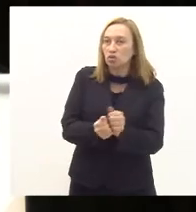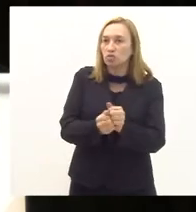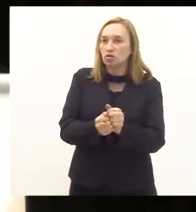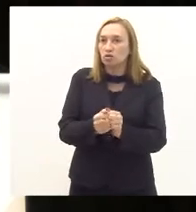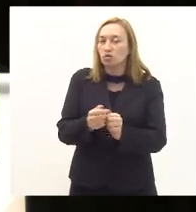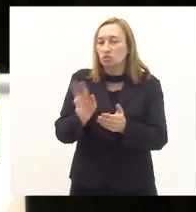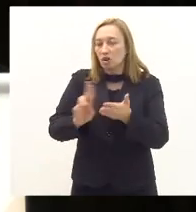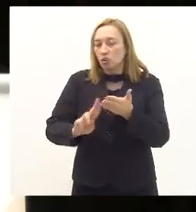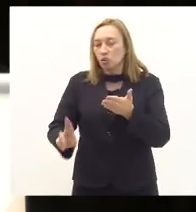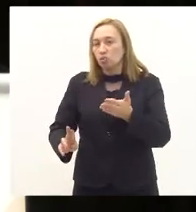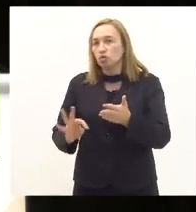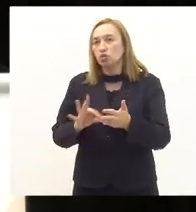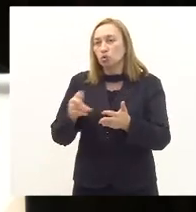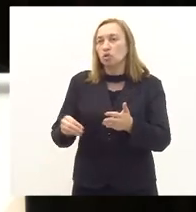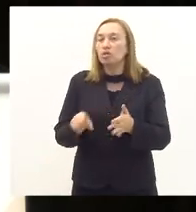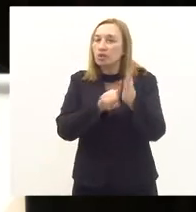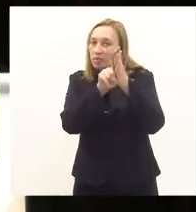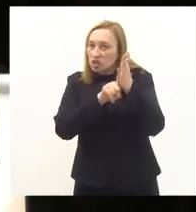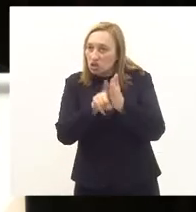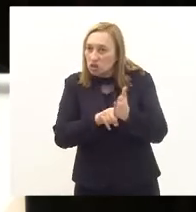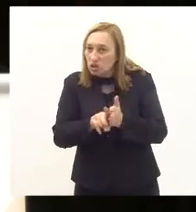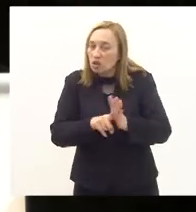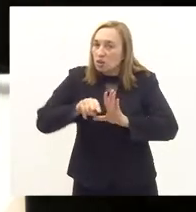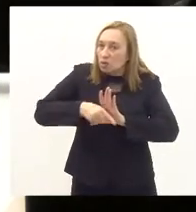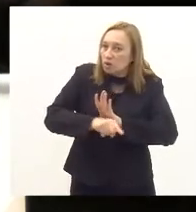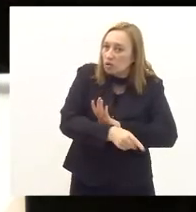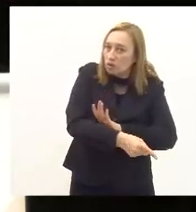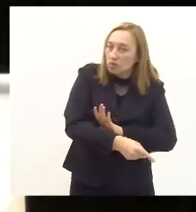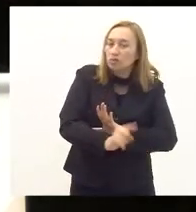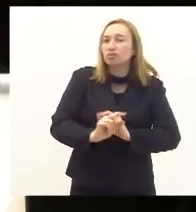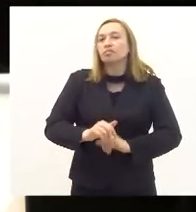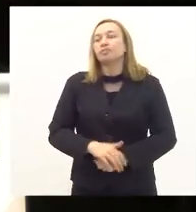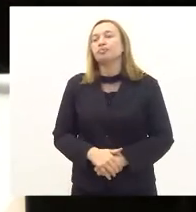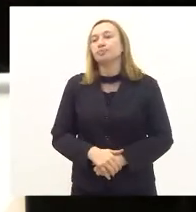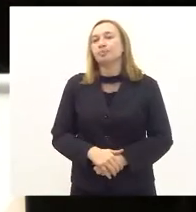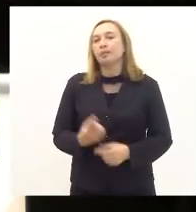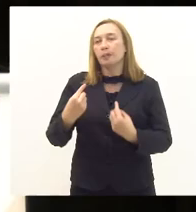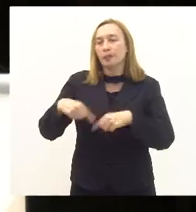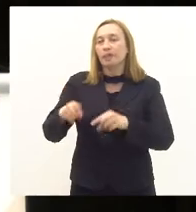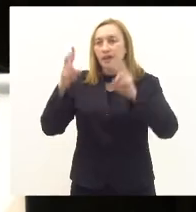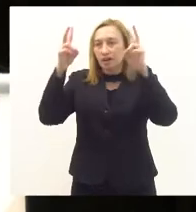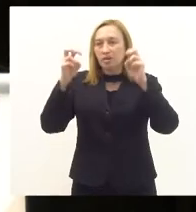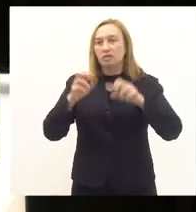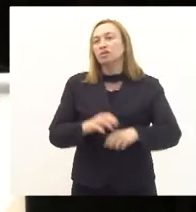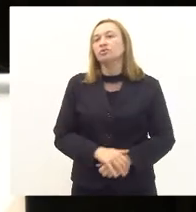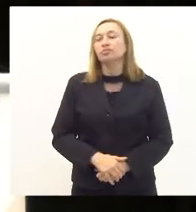ganhar tempo, que pesquisam, exploram e se posicionam contra essa questão.